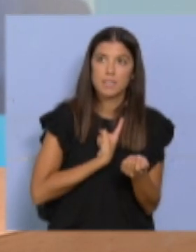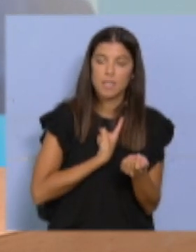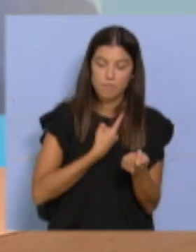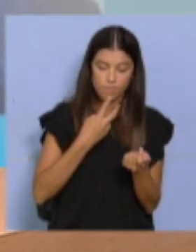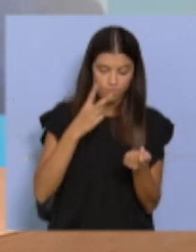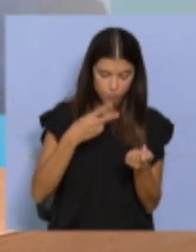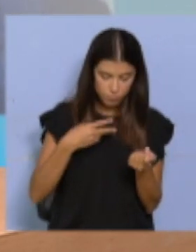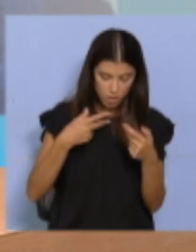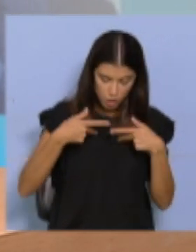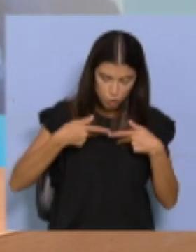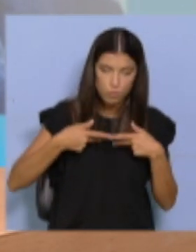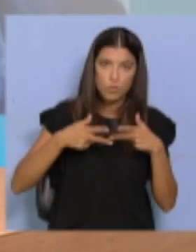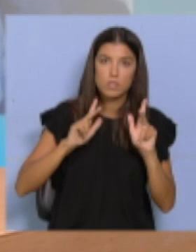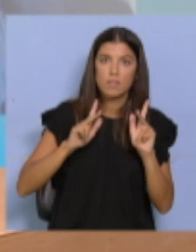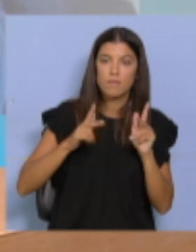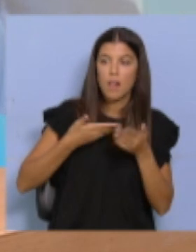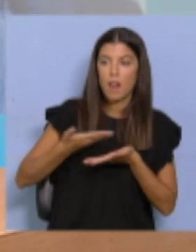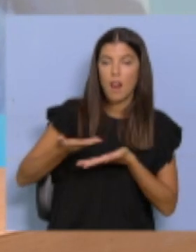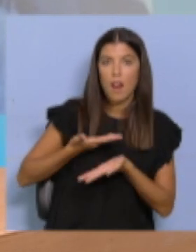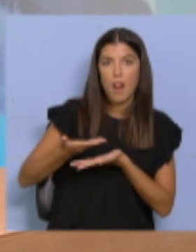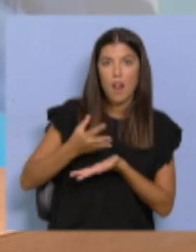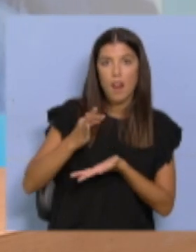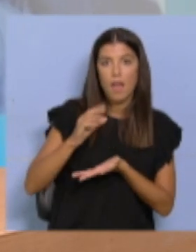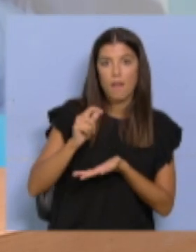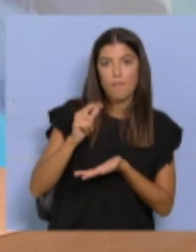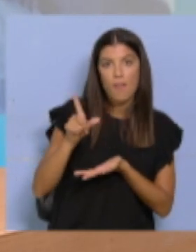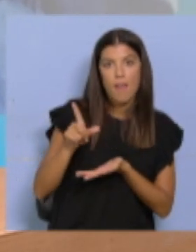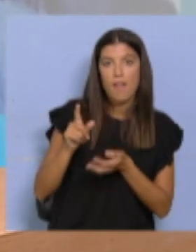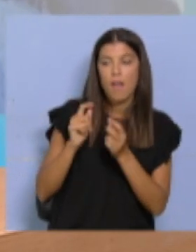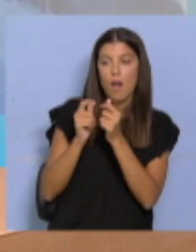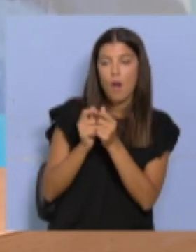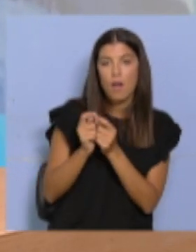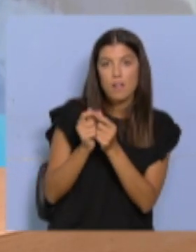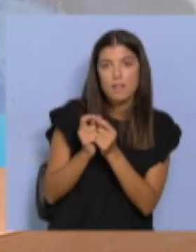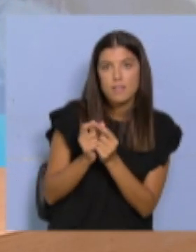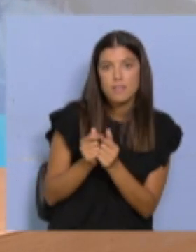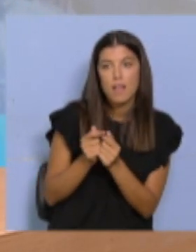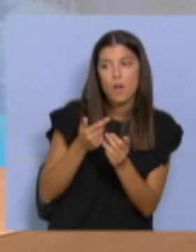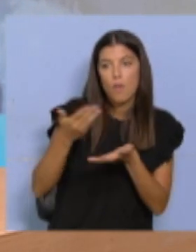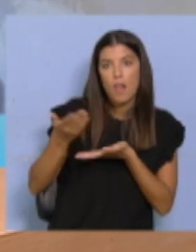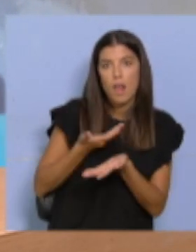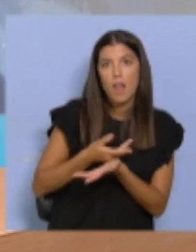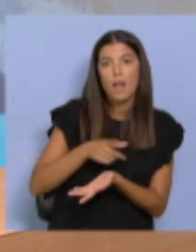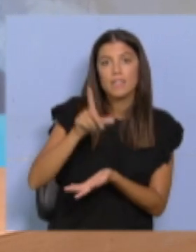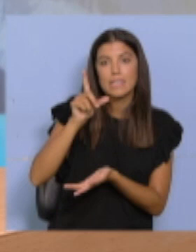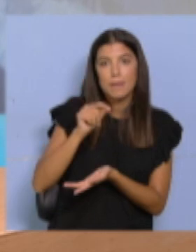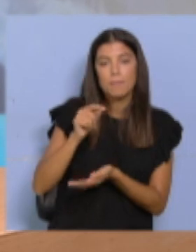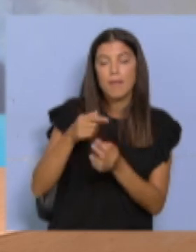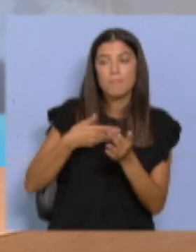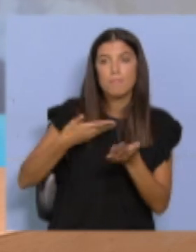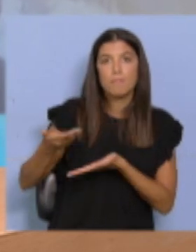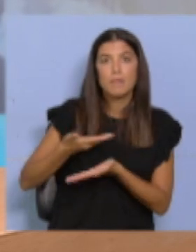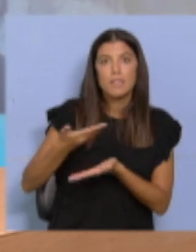disponibilidade para partilhar a fé, partilhar a oração, mas inclusive partilhar os dons, as coisas